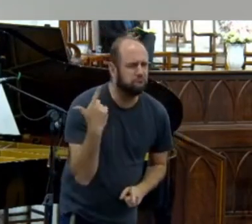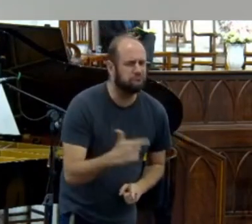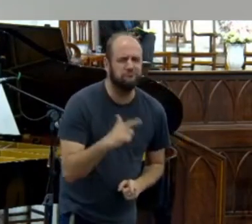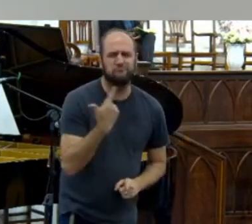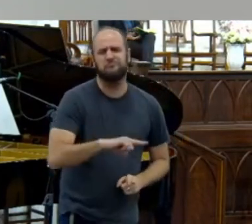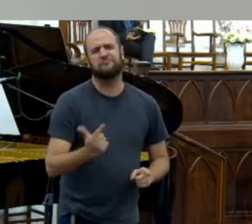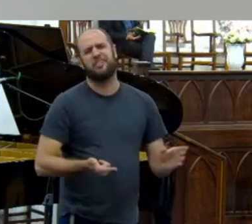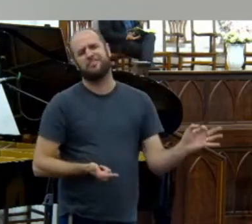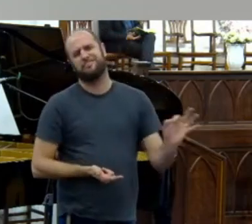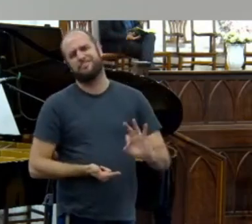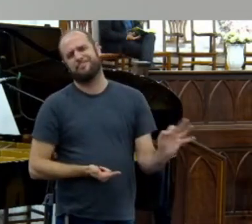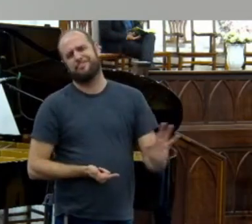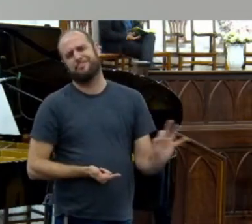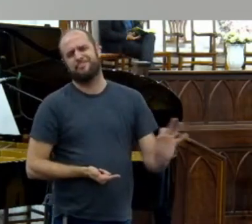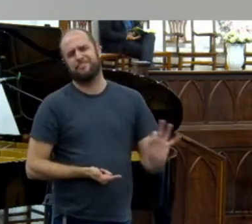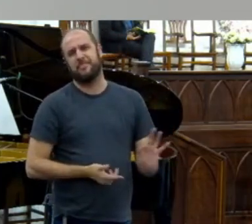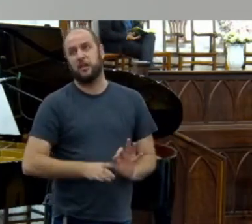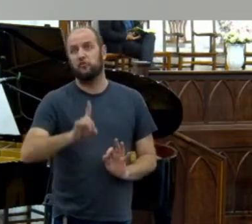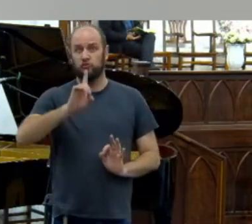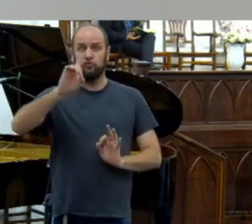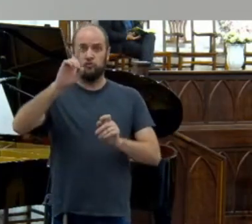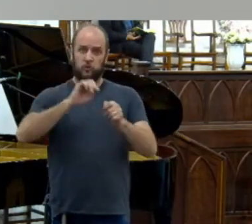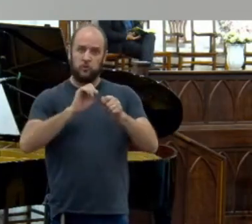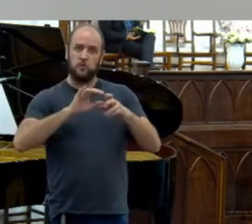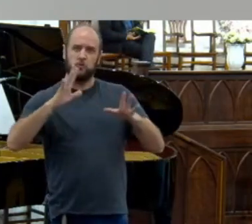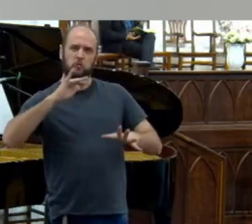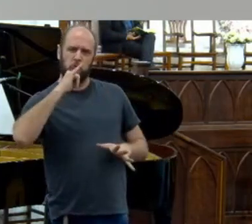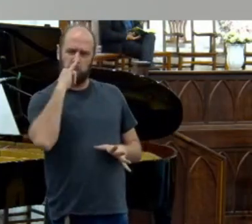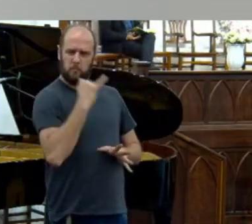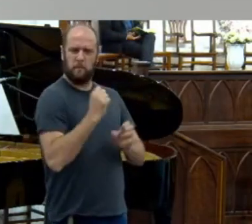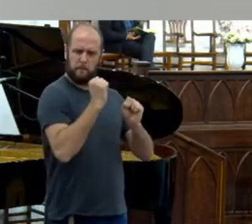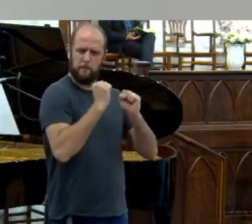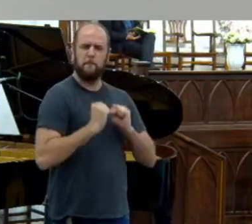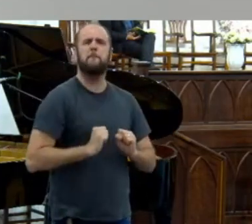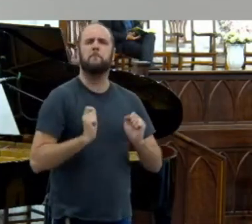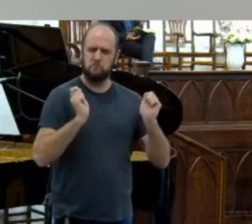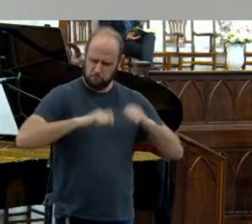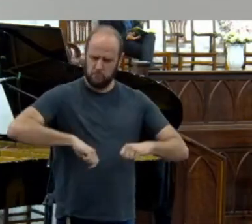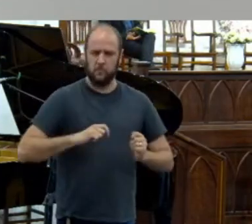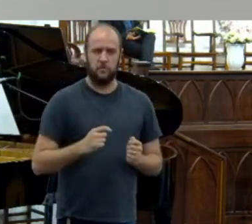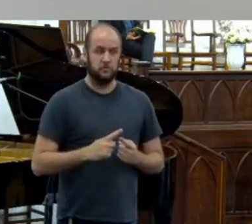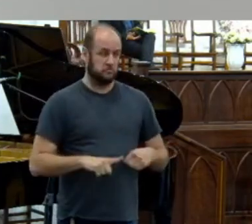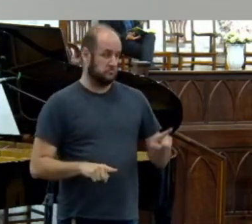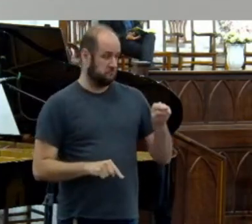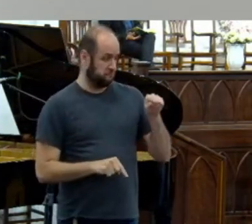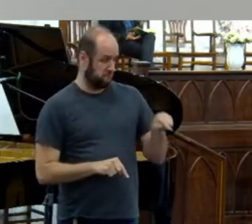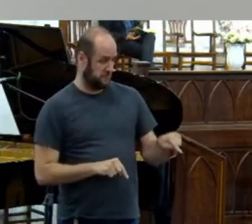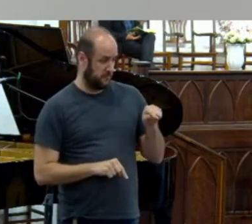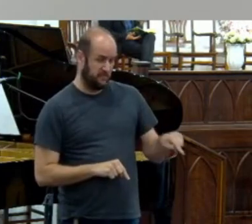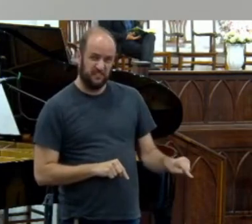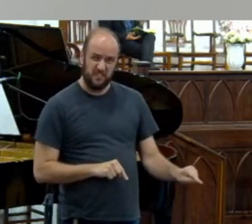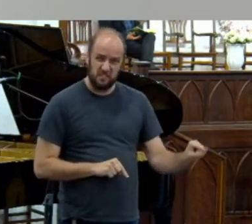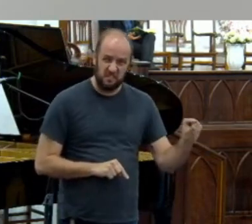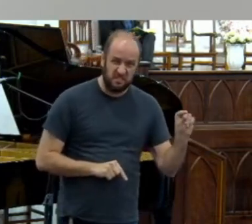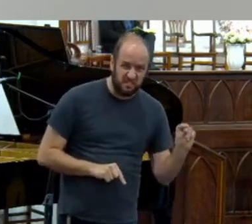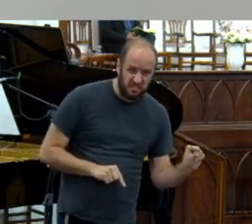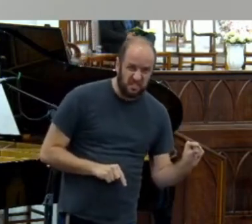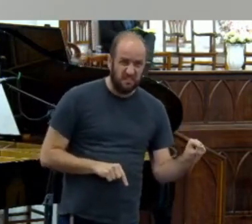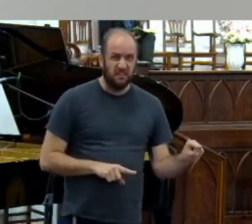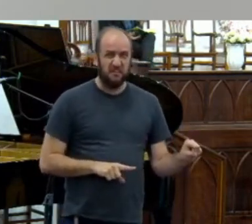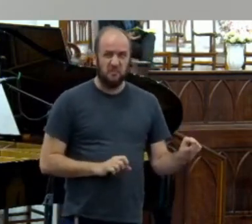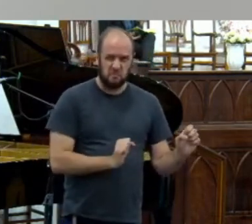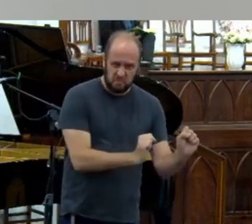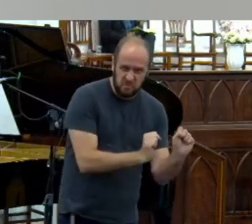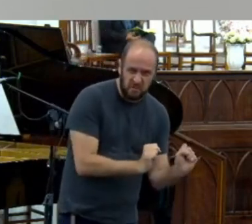O Criador tem direito de falar do seu poder, mas tu não tens porque